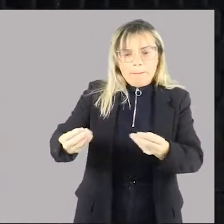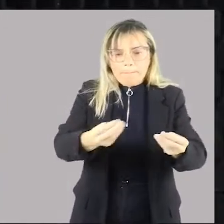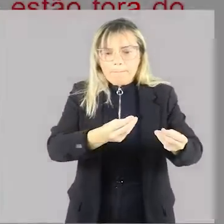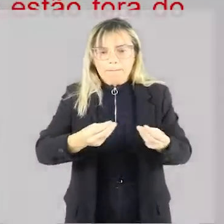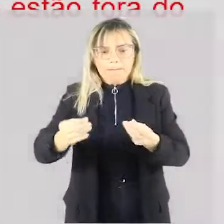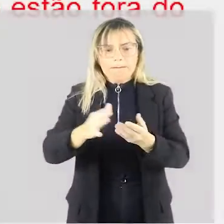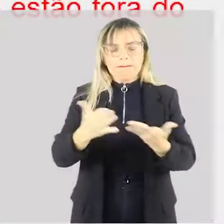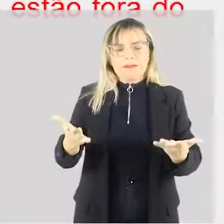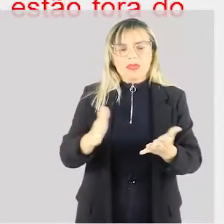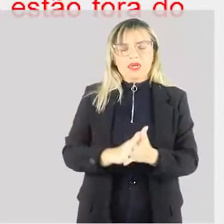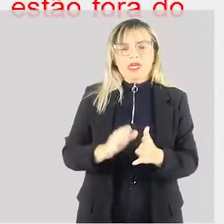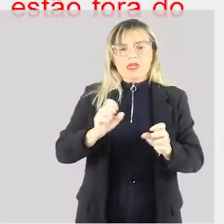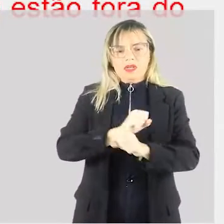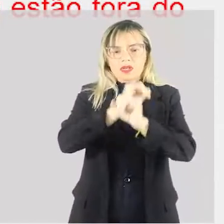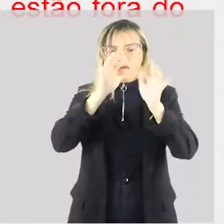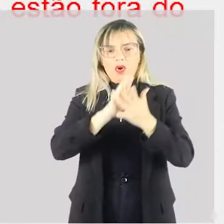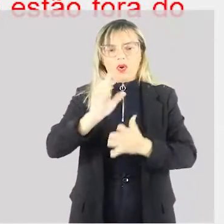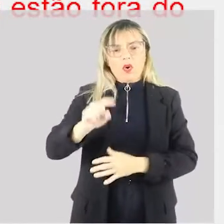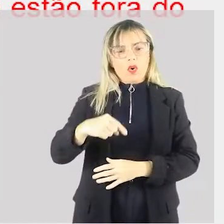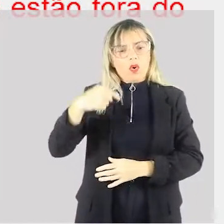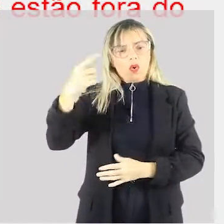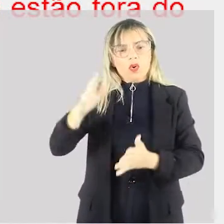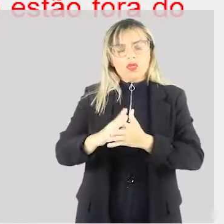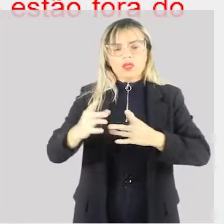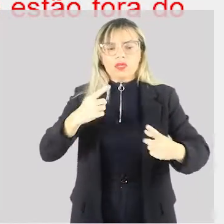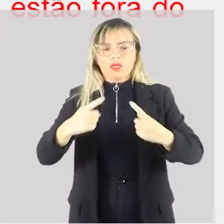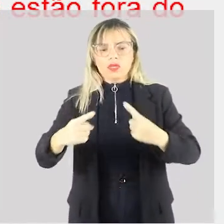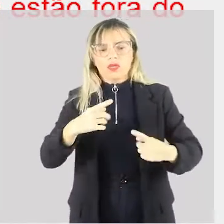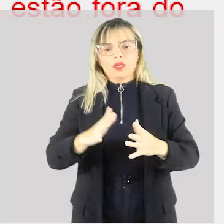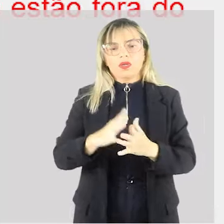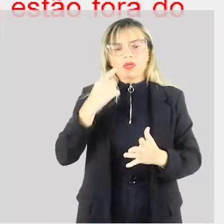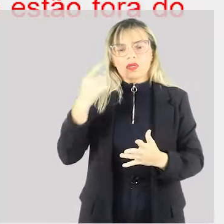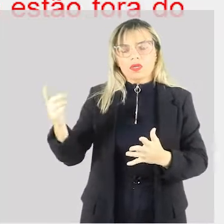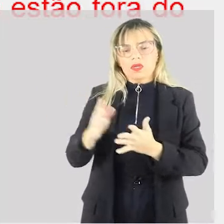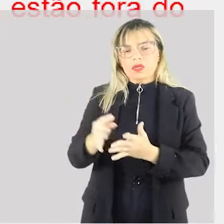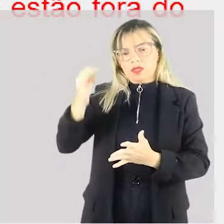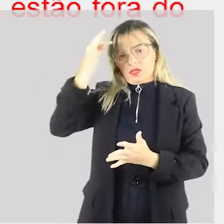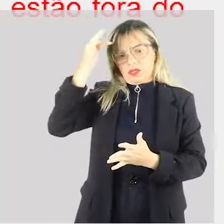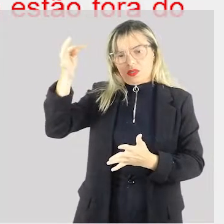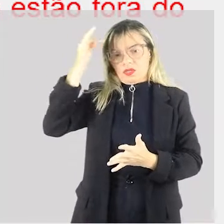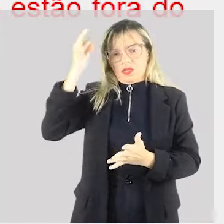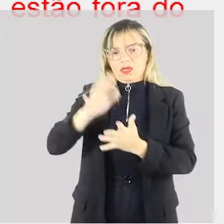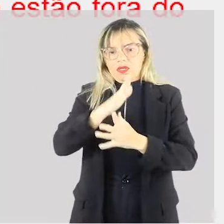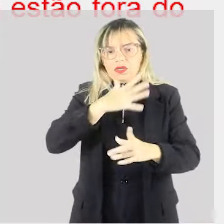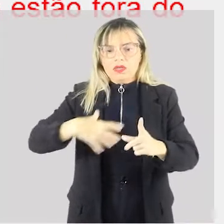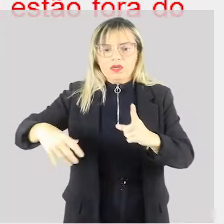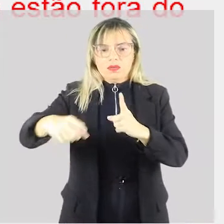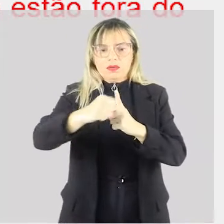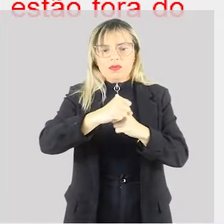Então, é evidente, uma outra discussão também importante é a teoria da social-democracia